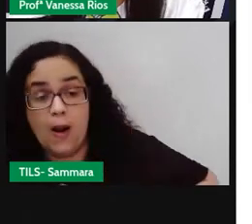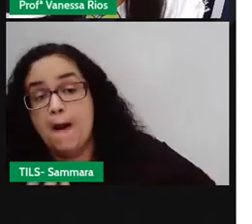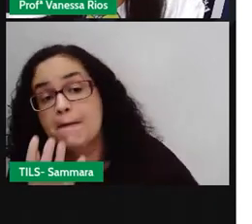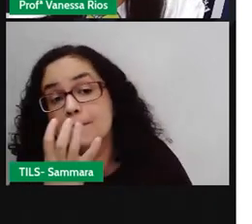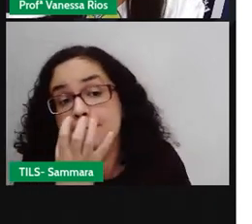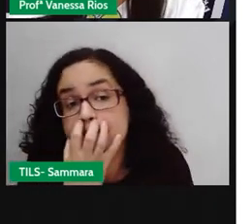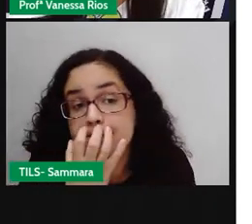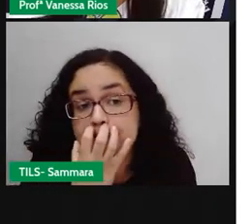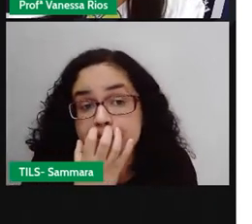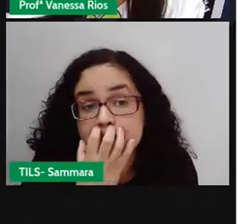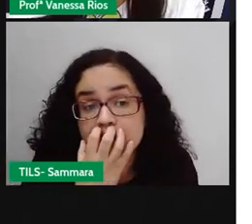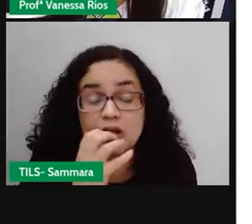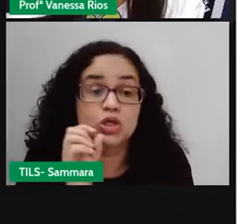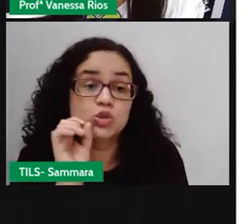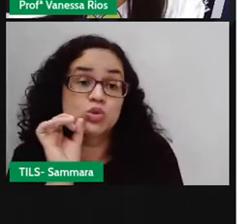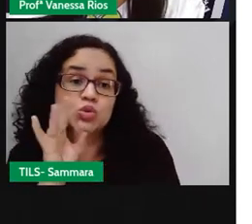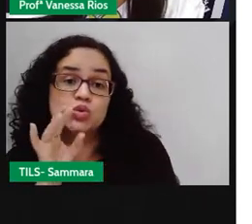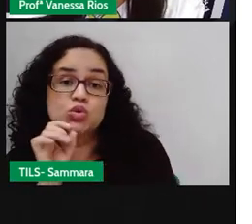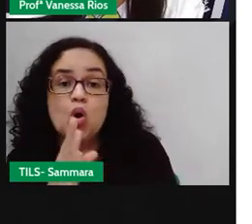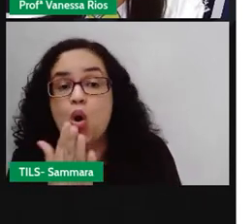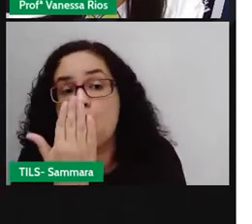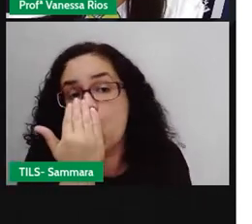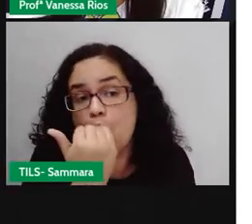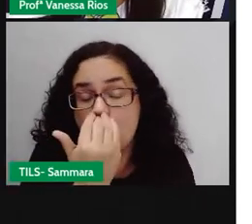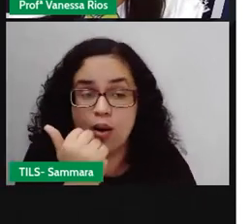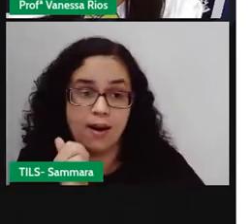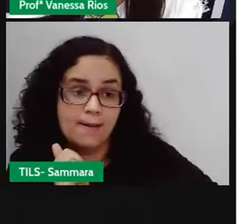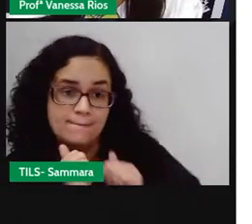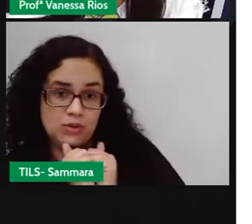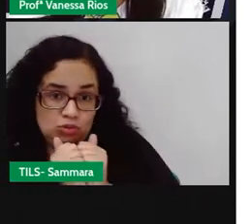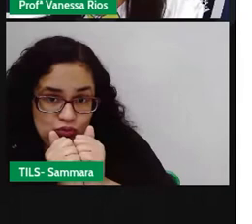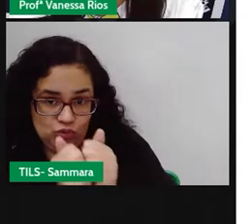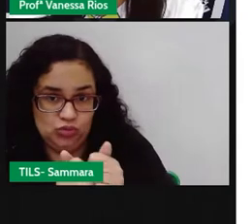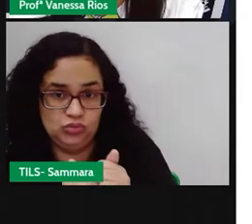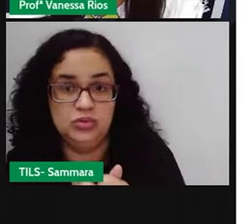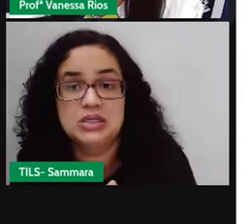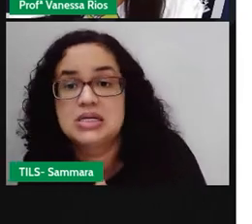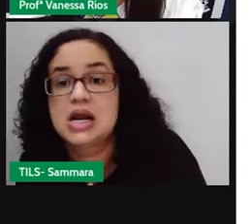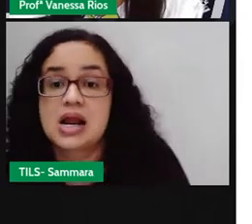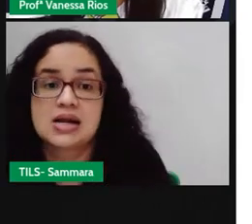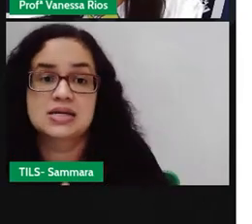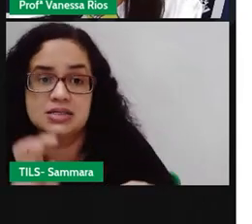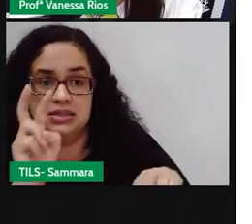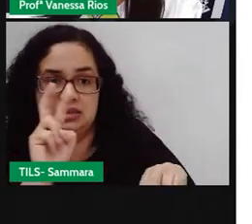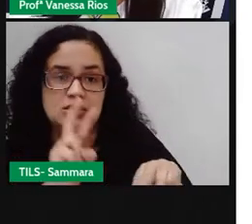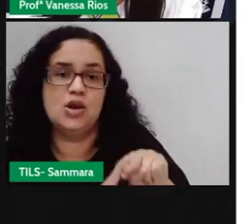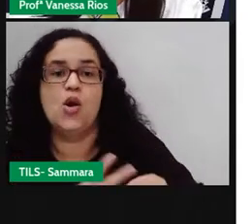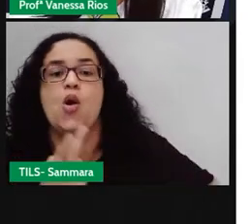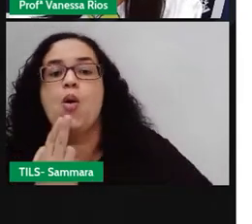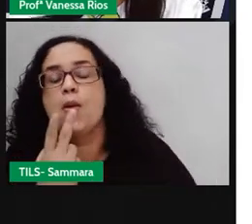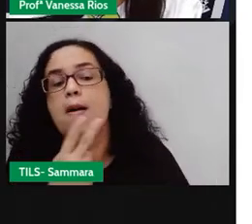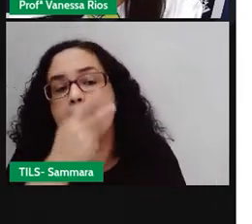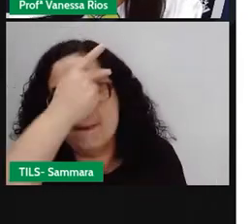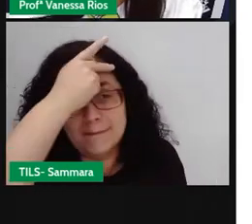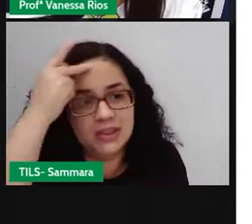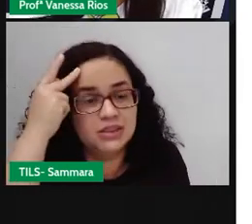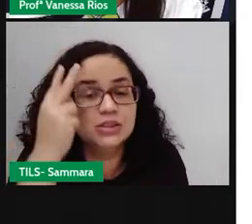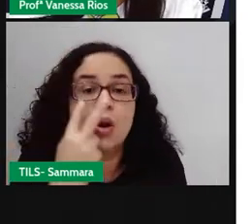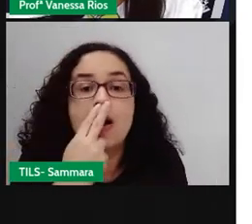cachorro, a ponto de só fazer as refeições junto com ele, sentado na mesa, como se fosse uma